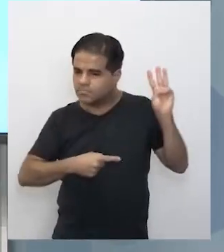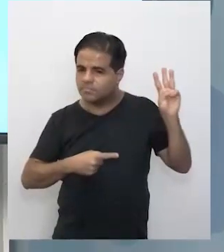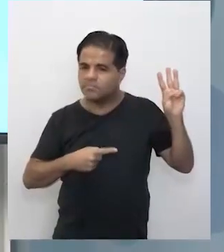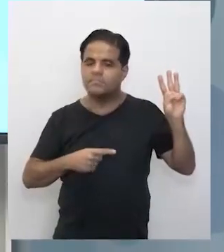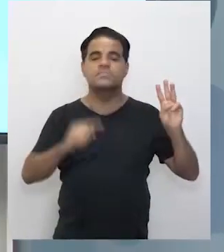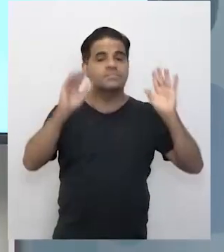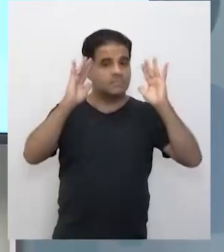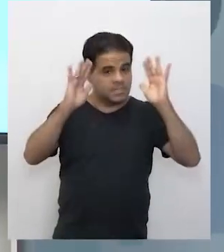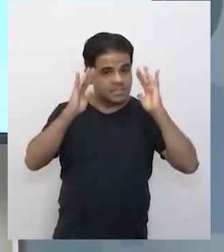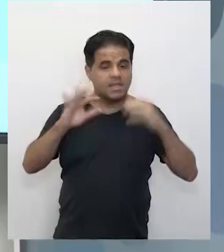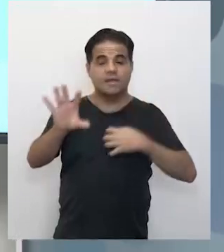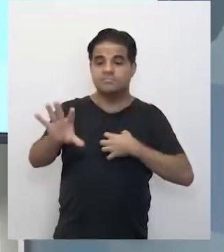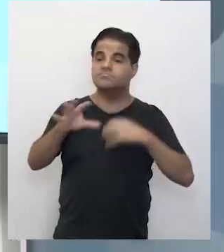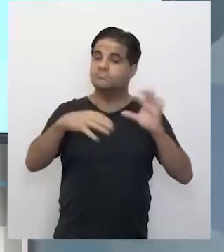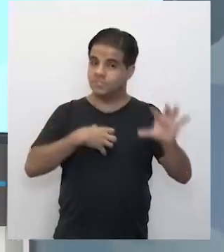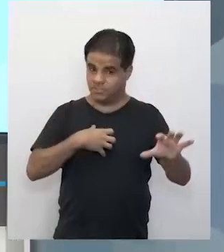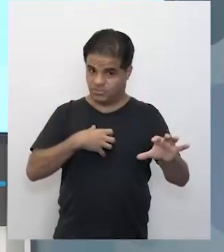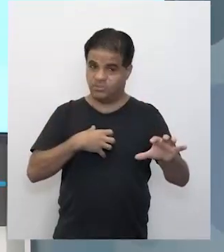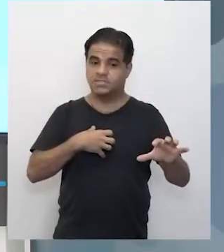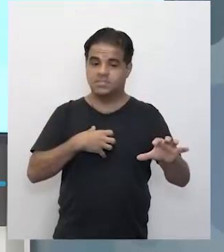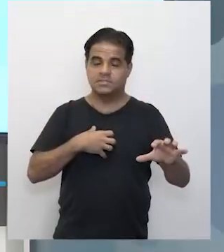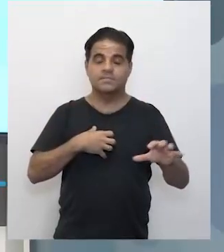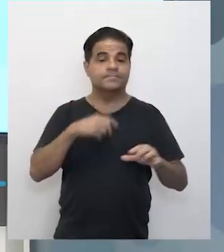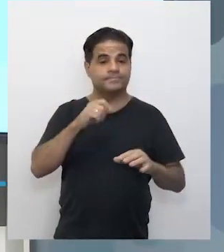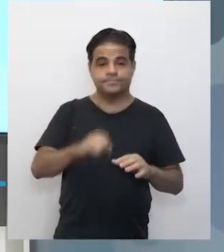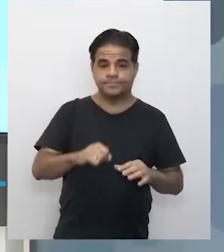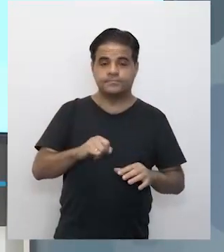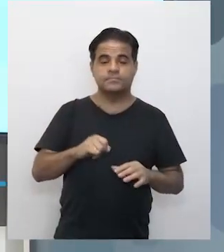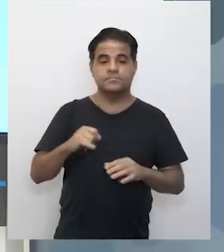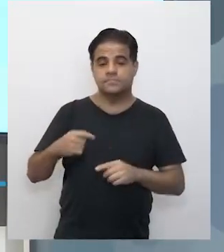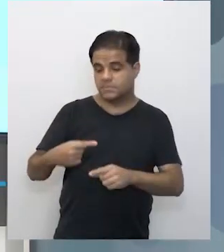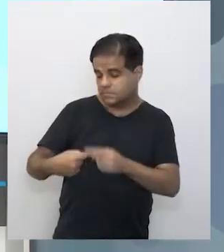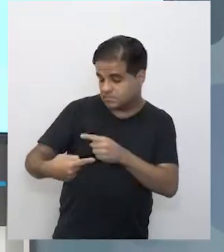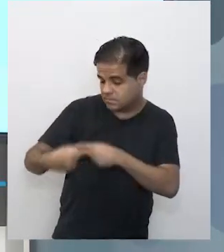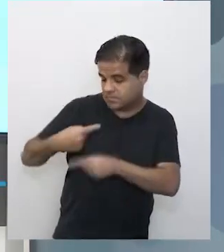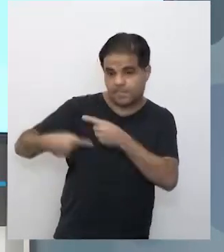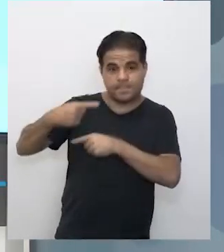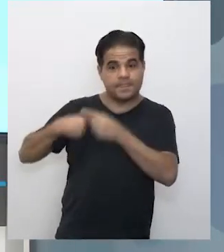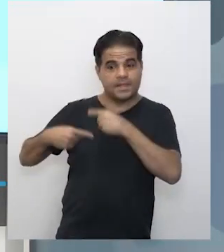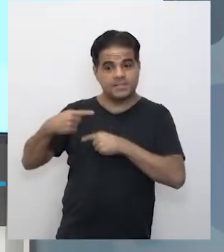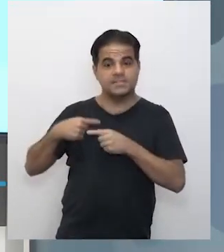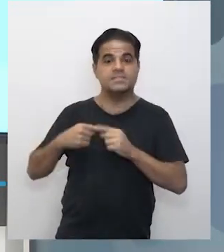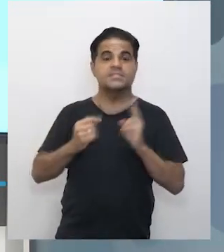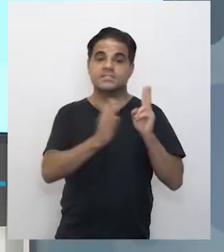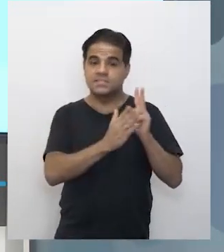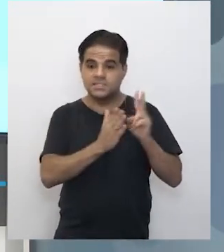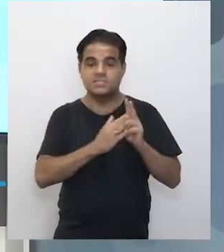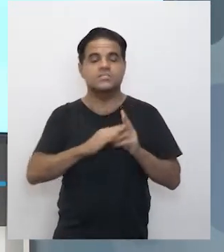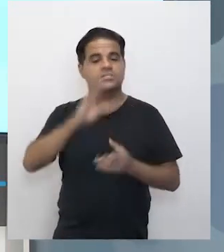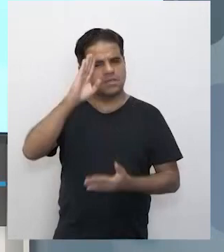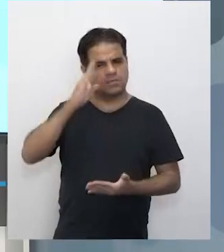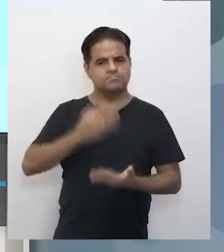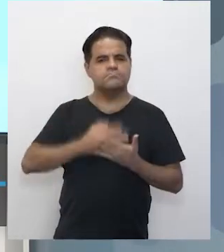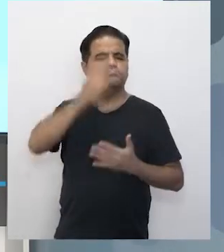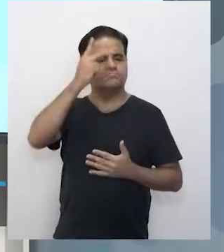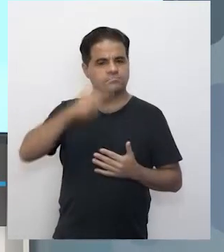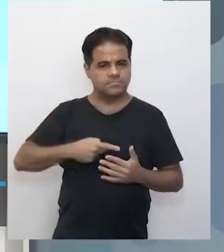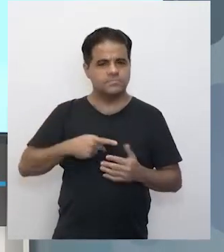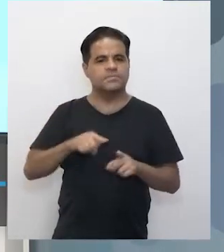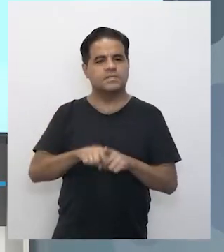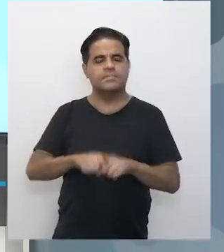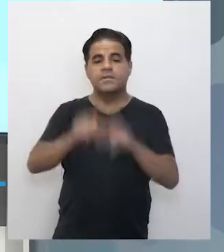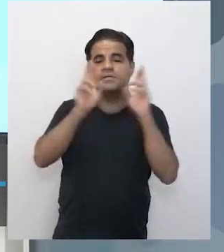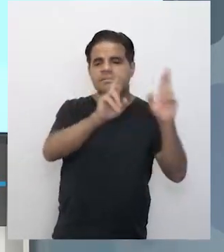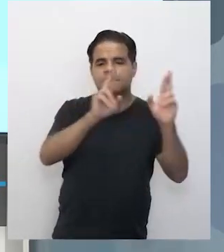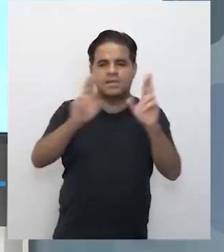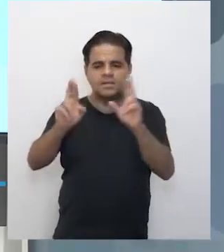com empatia com os povos indígenas, se você tiver descendência indígena assim como eu, autoconfiança e a questão de respeitar sempre as histórias